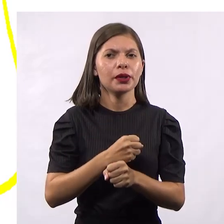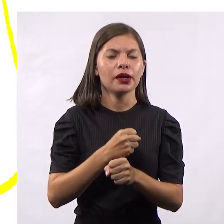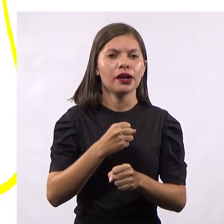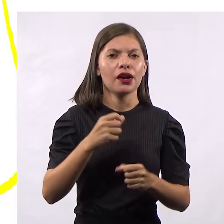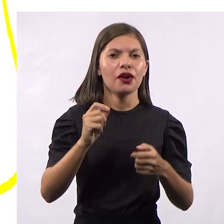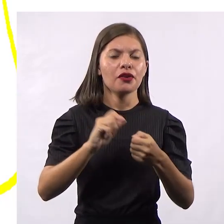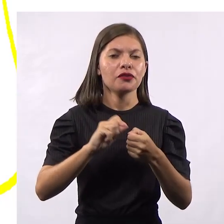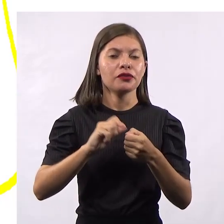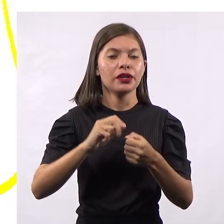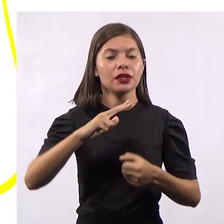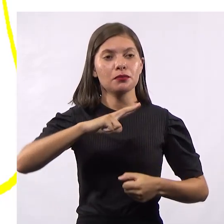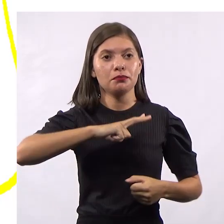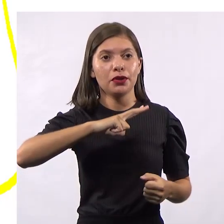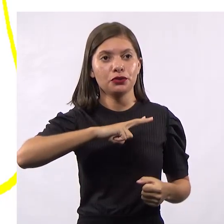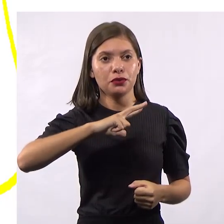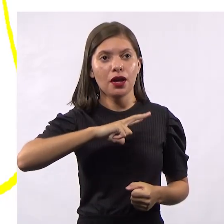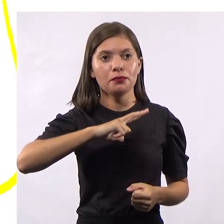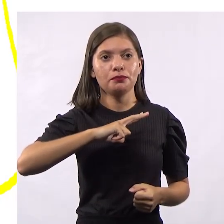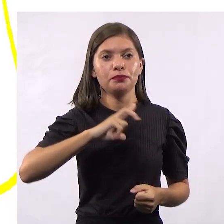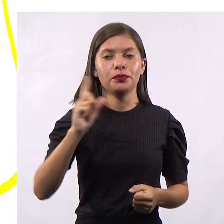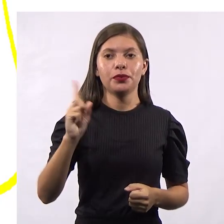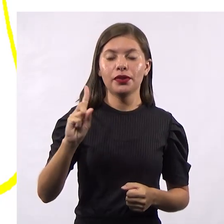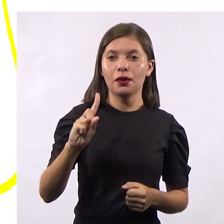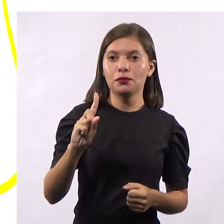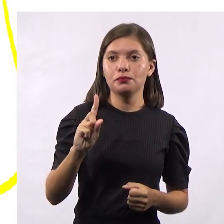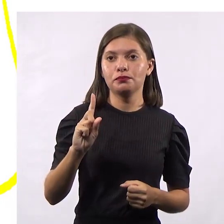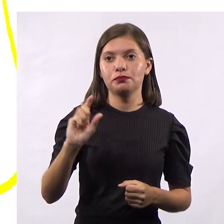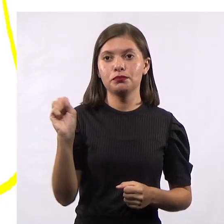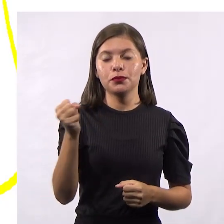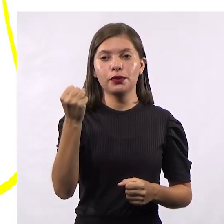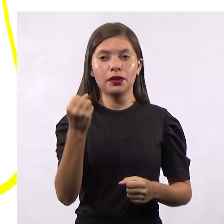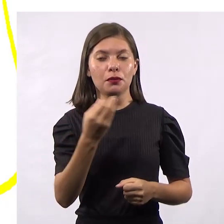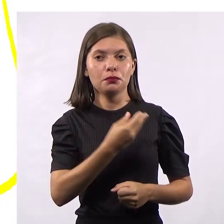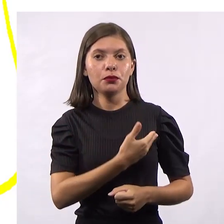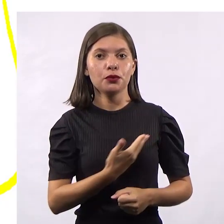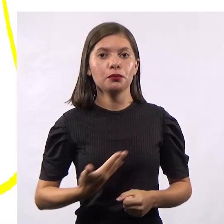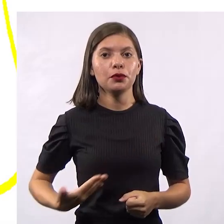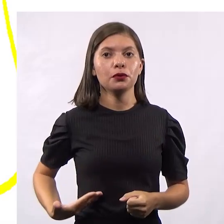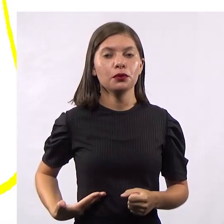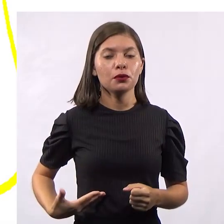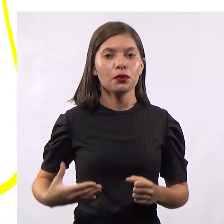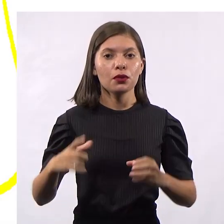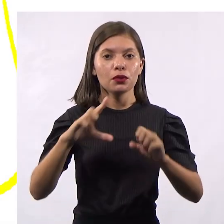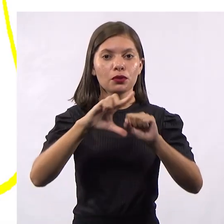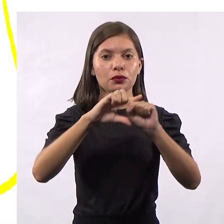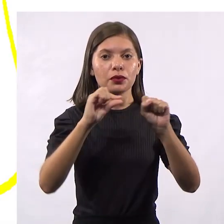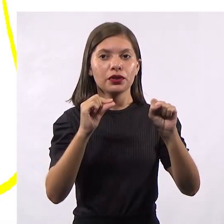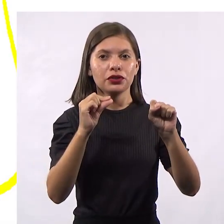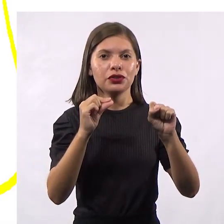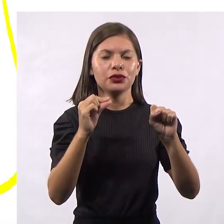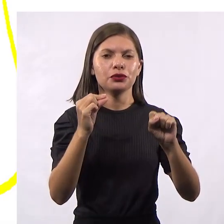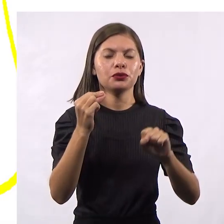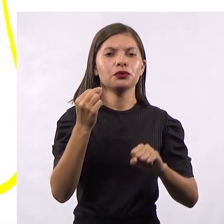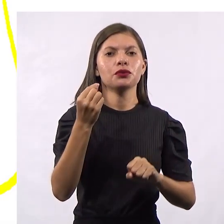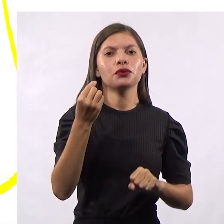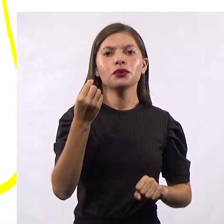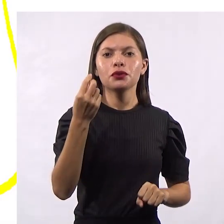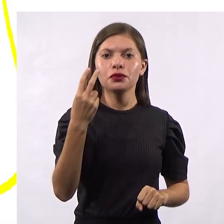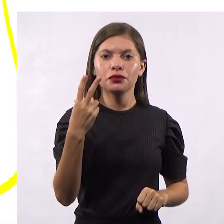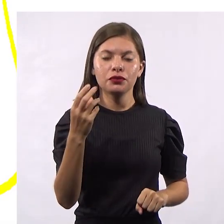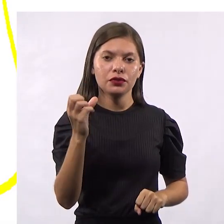público, ela pode ser feita pelo particular, nos termos do artigo 6º 28 a